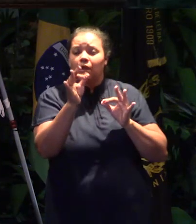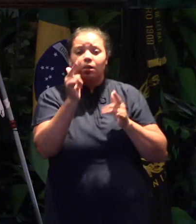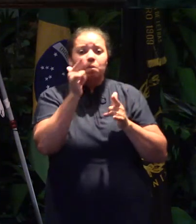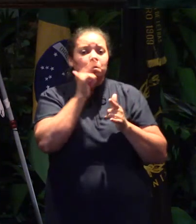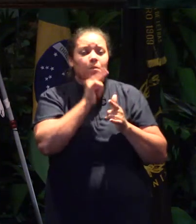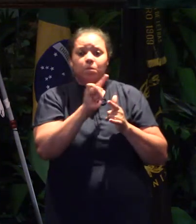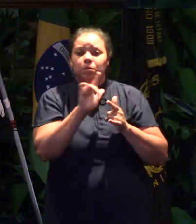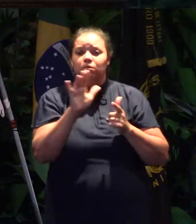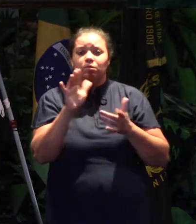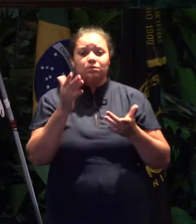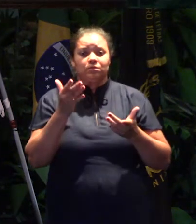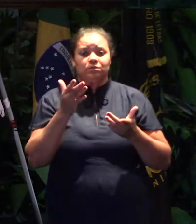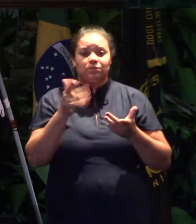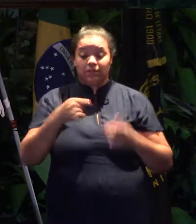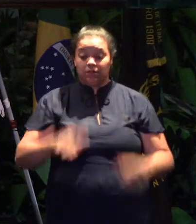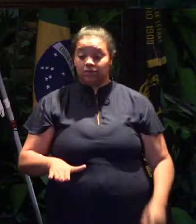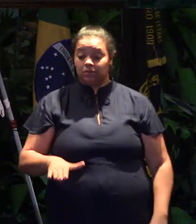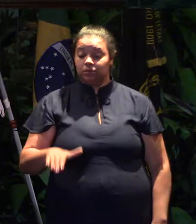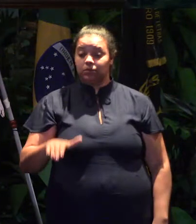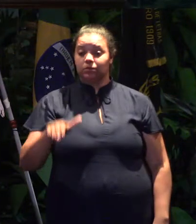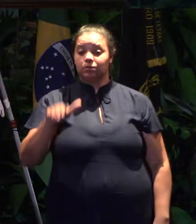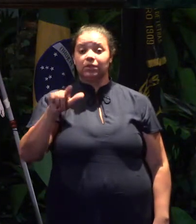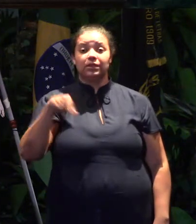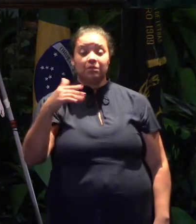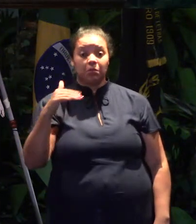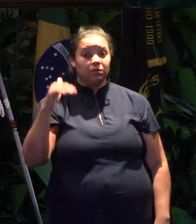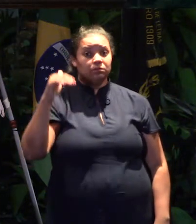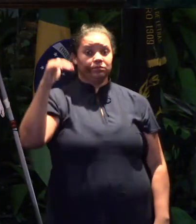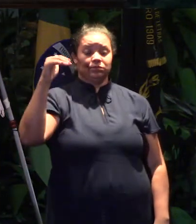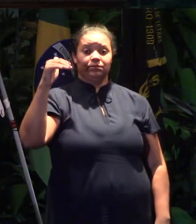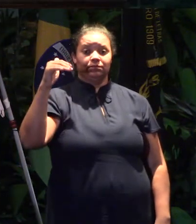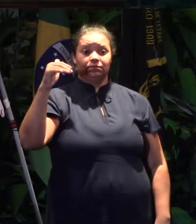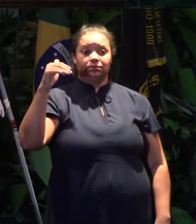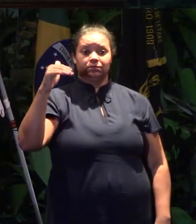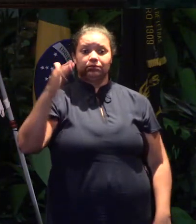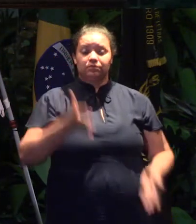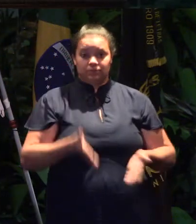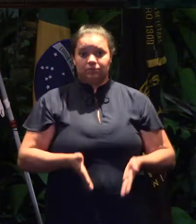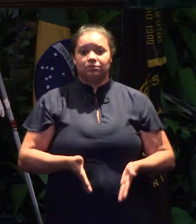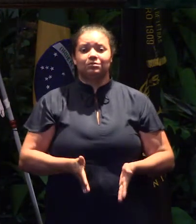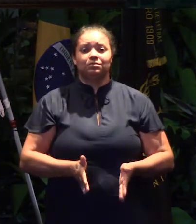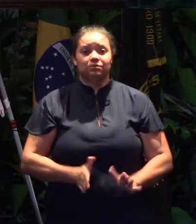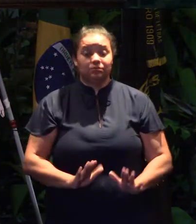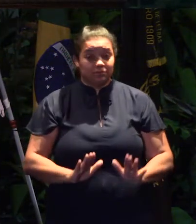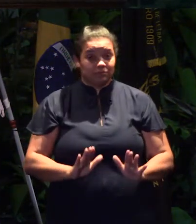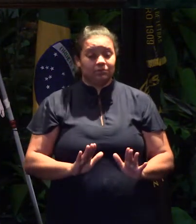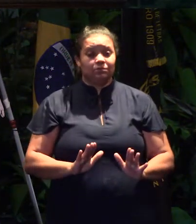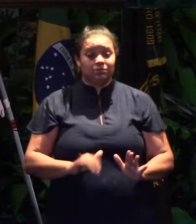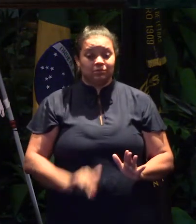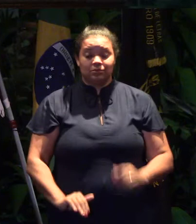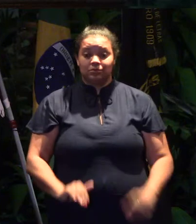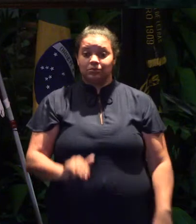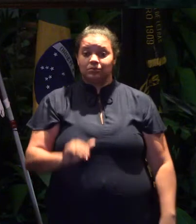leitores, eu era um menino e depois um adolescente que, desde o nascimento, vivenciava uma acelerada